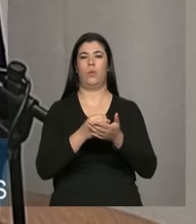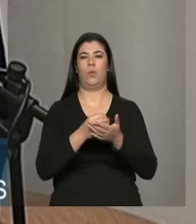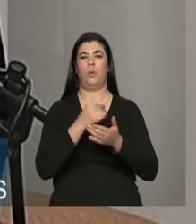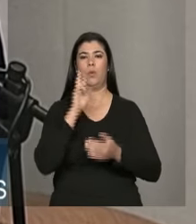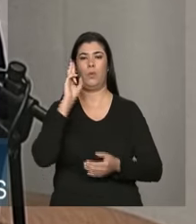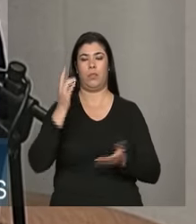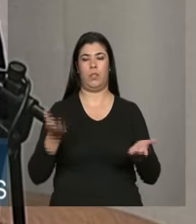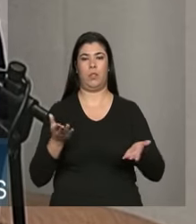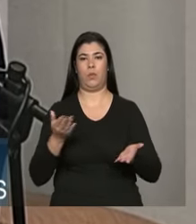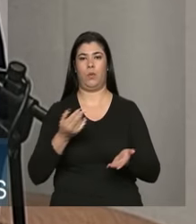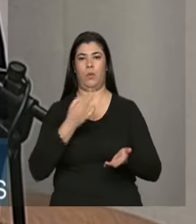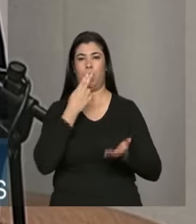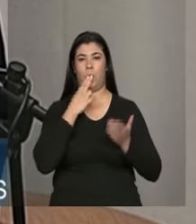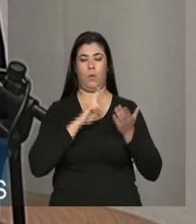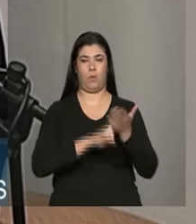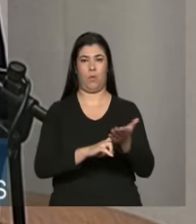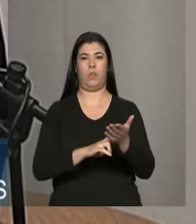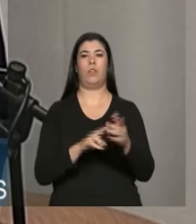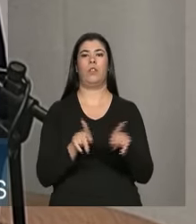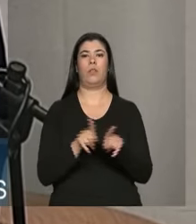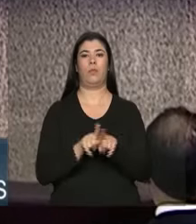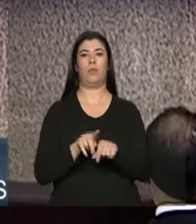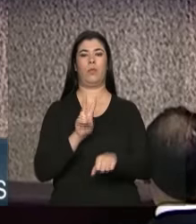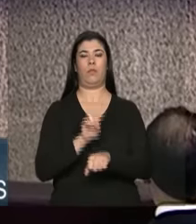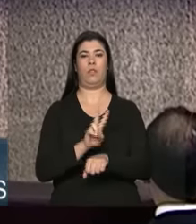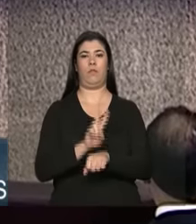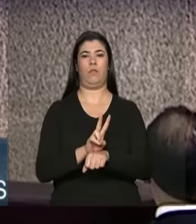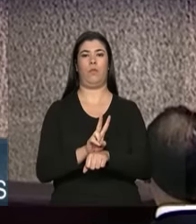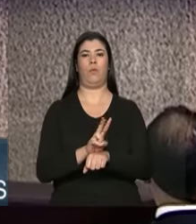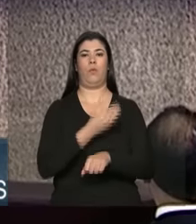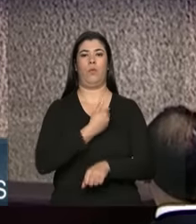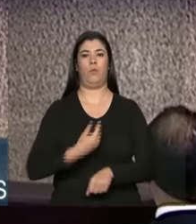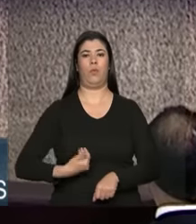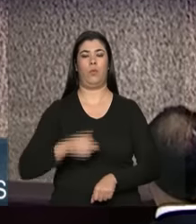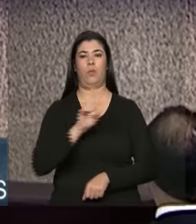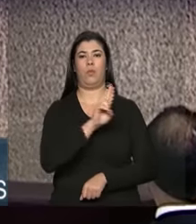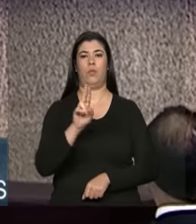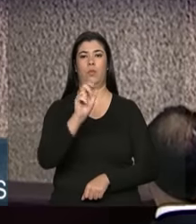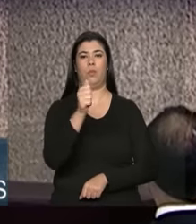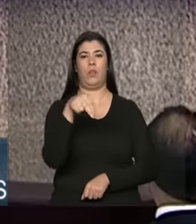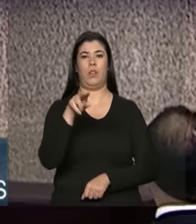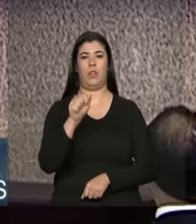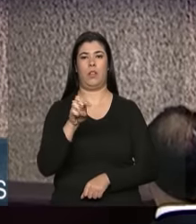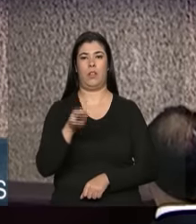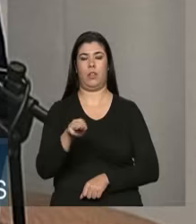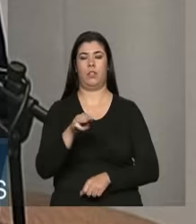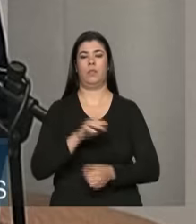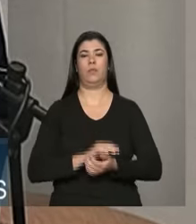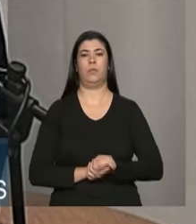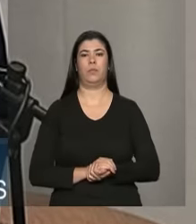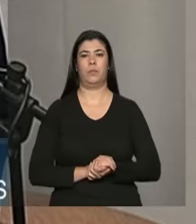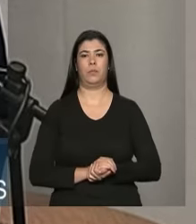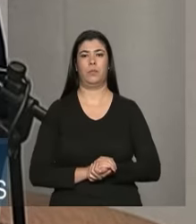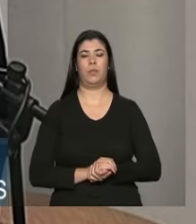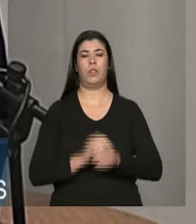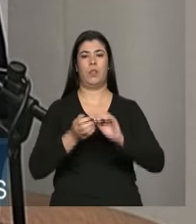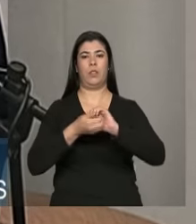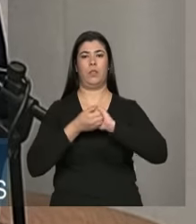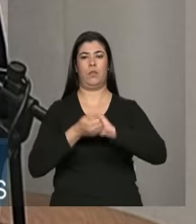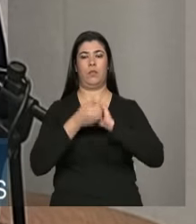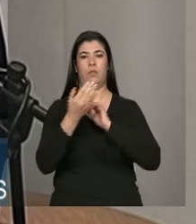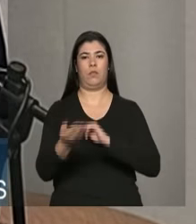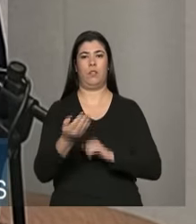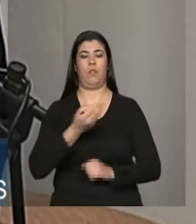Telégrafos o senhor Defensor Público geral Federal anan eh Moraes e córdova Saúdo também meu